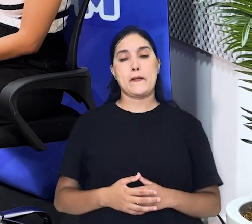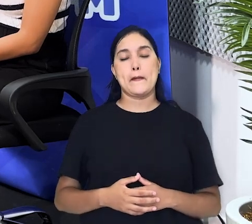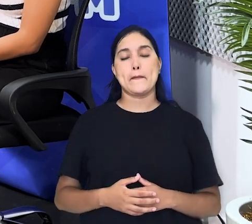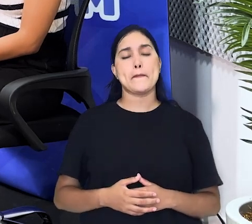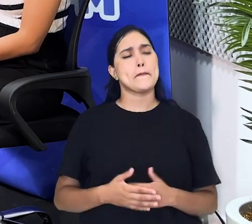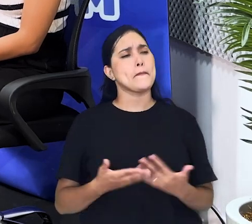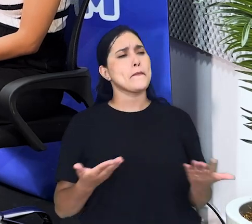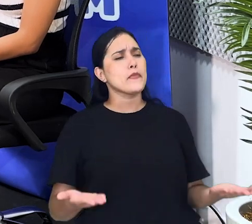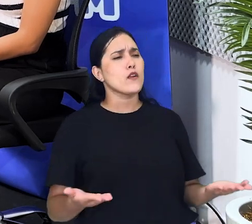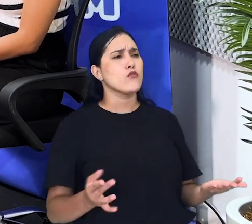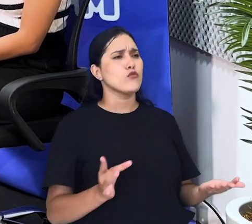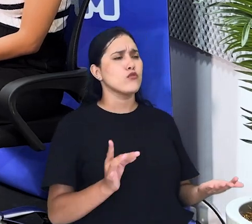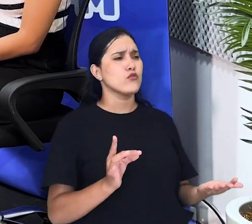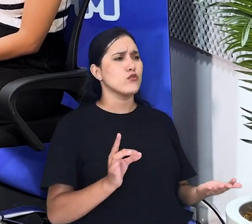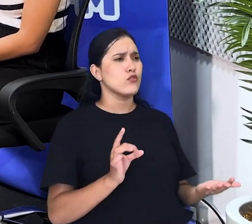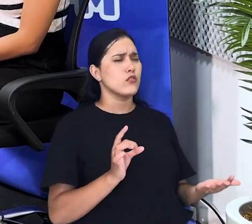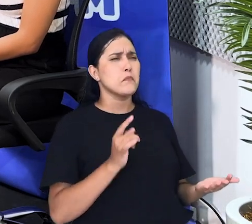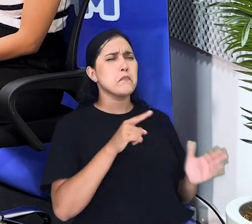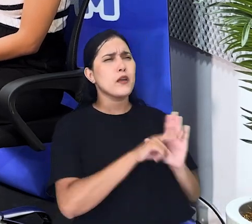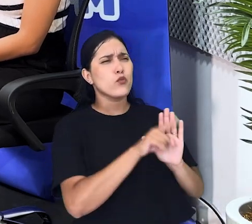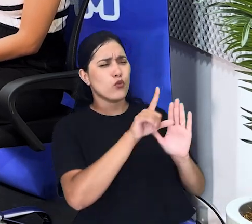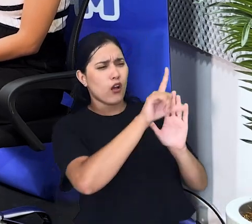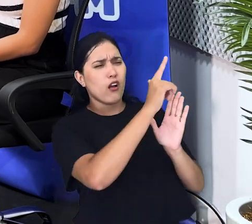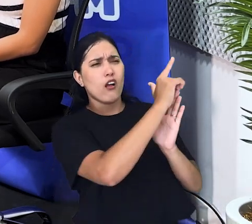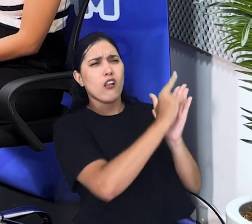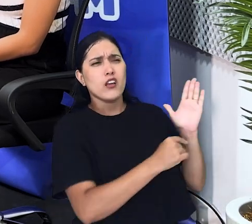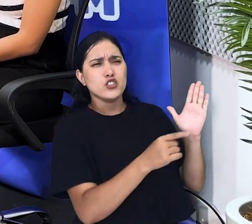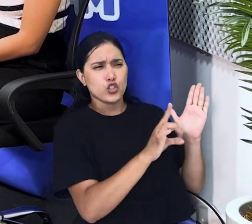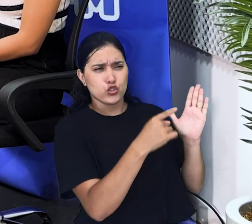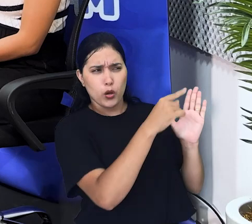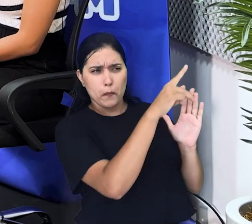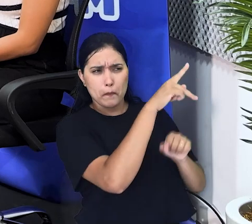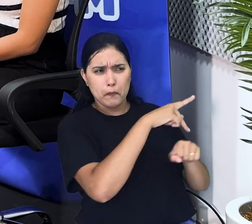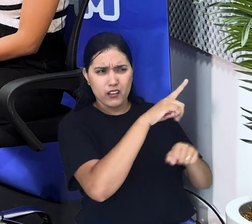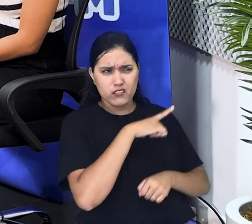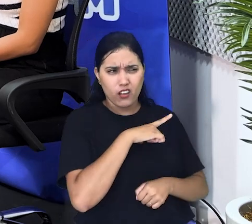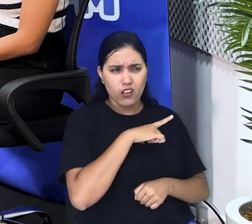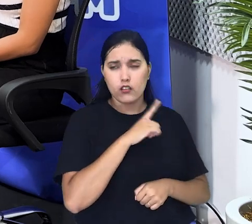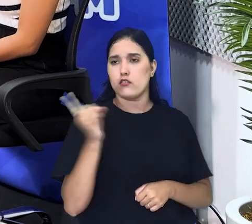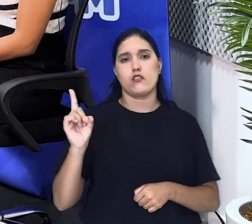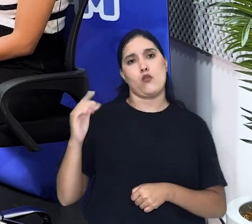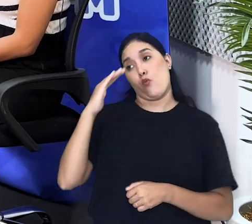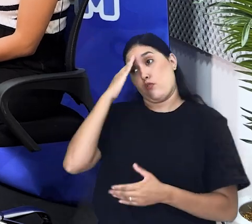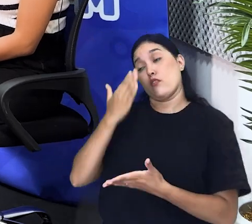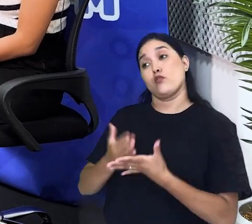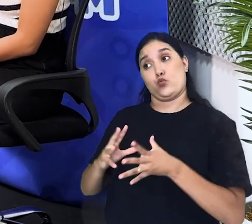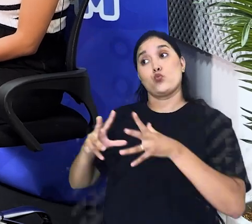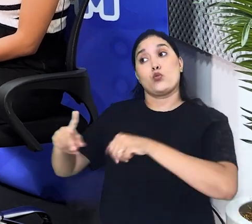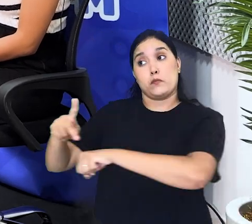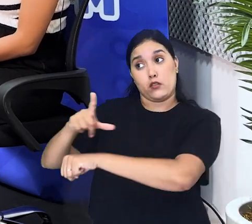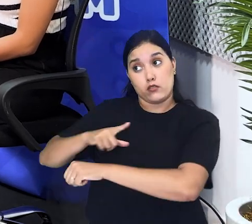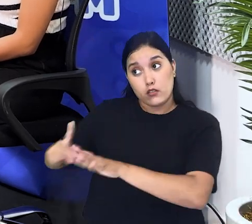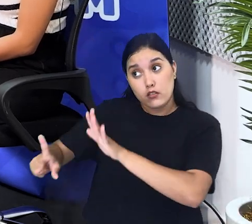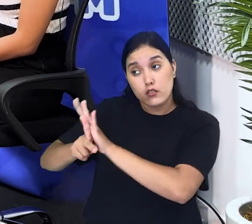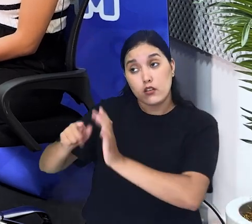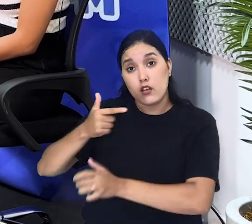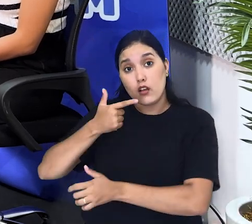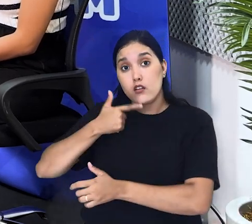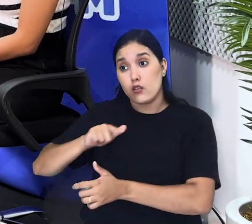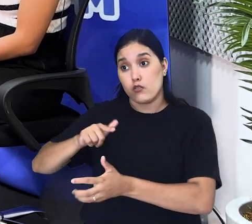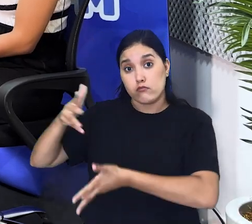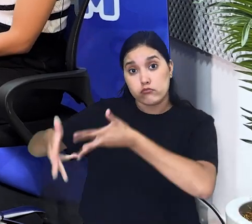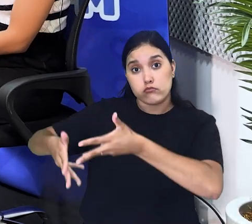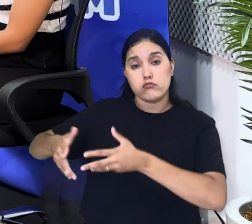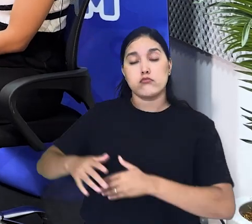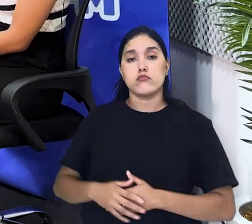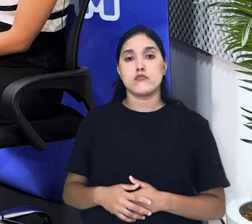sinais para poder se comunicar, assim como os demais países. Eles precisaram, né, fazer tudo isso para que o surdo pudesse ter essa